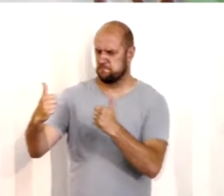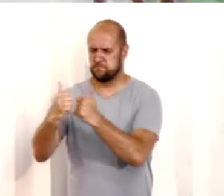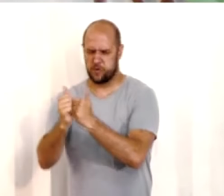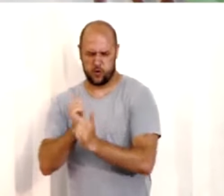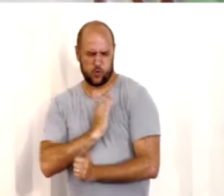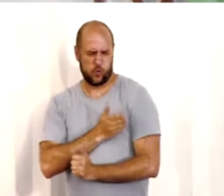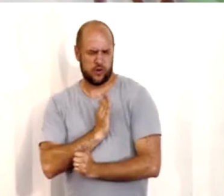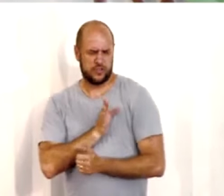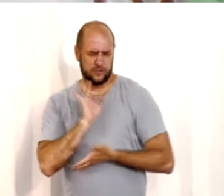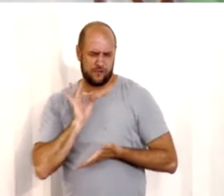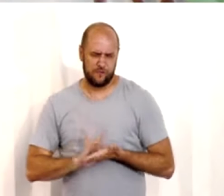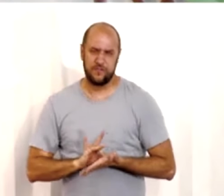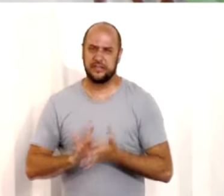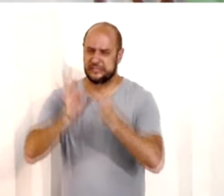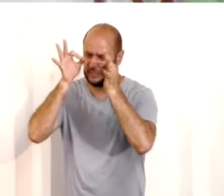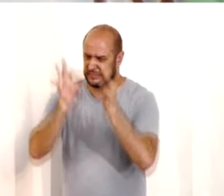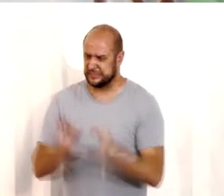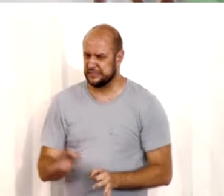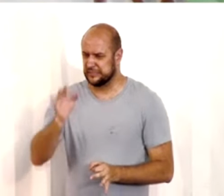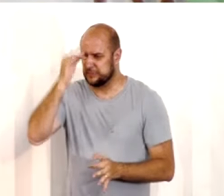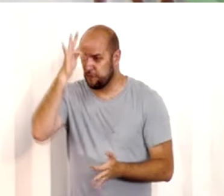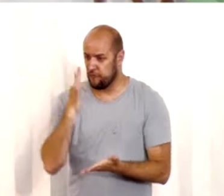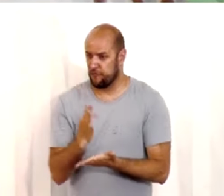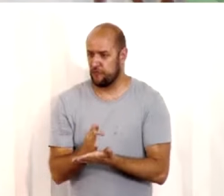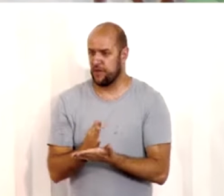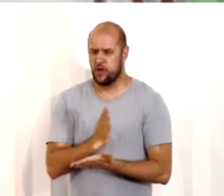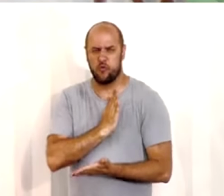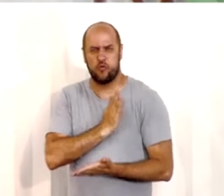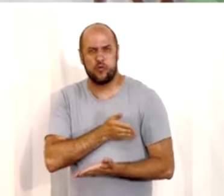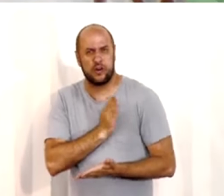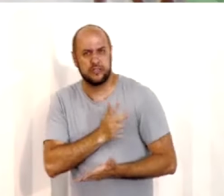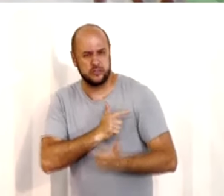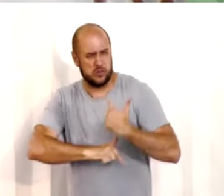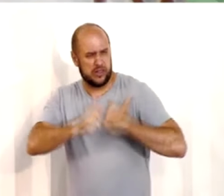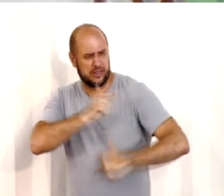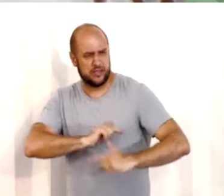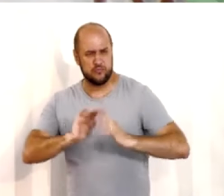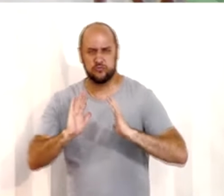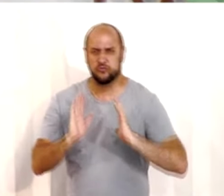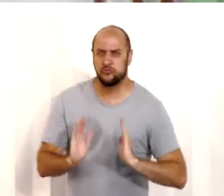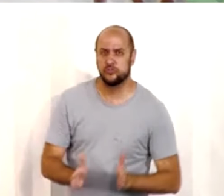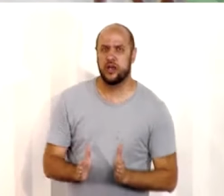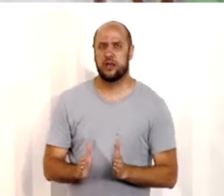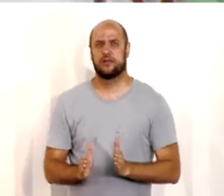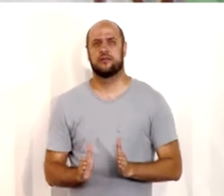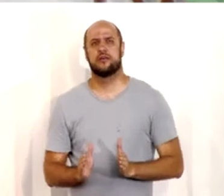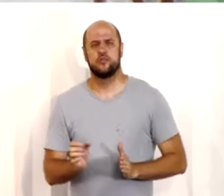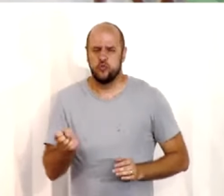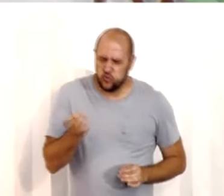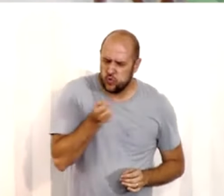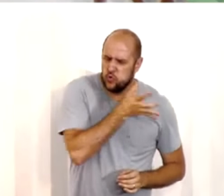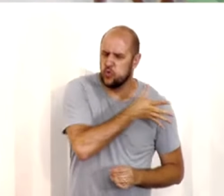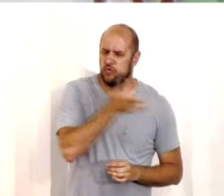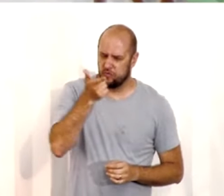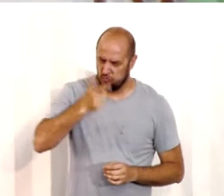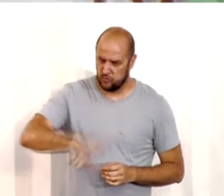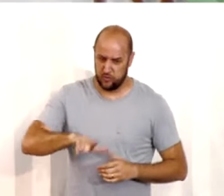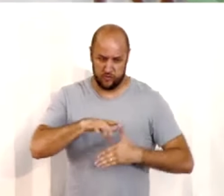coração, em plena certeza de fé, tendo o coração purificado de má consciência e lavado o corpo com água